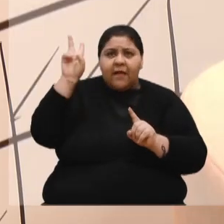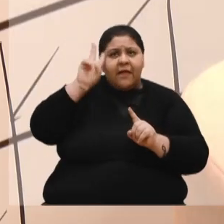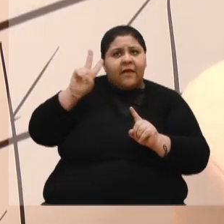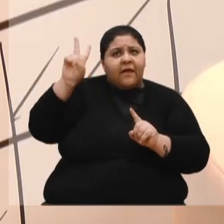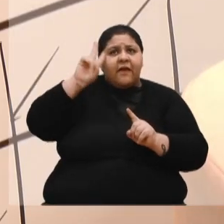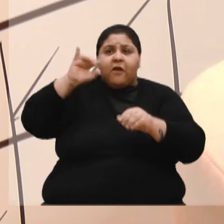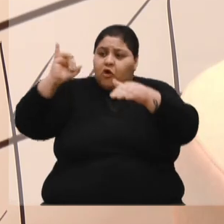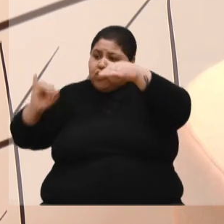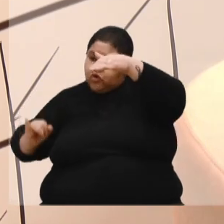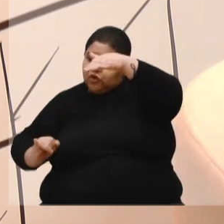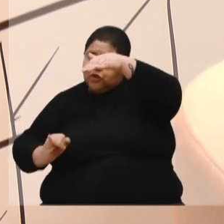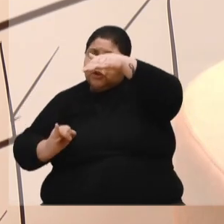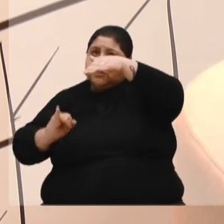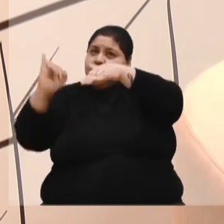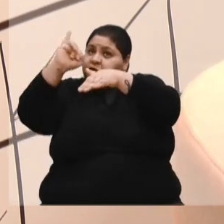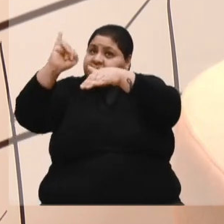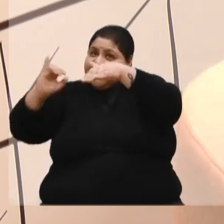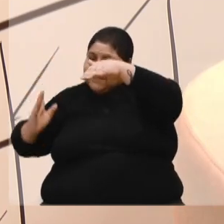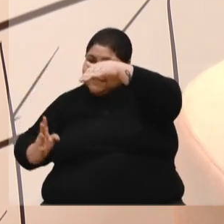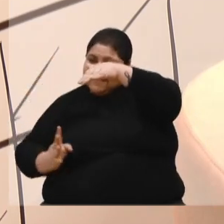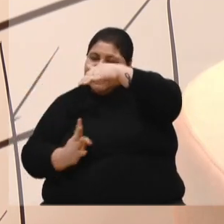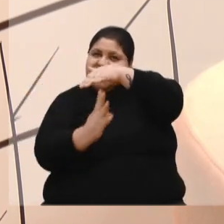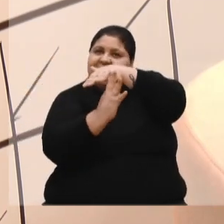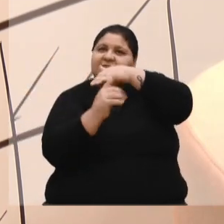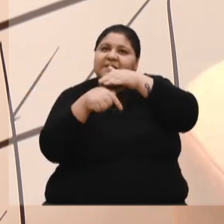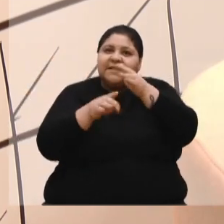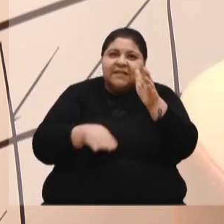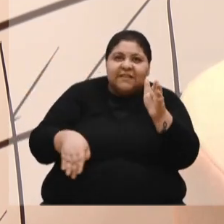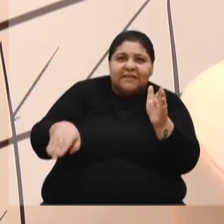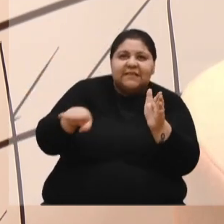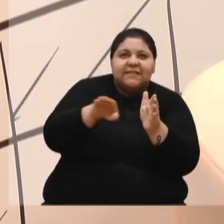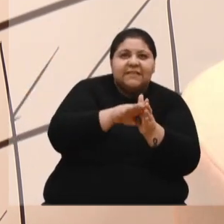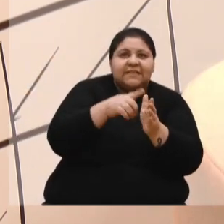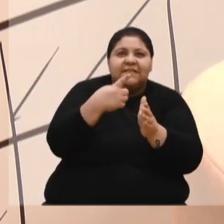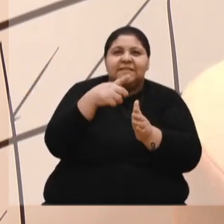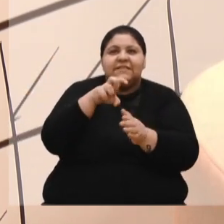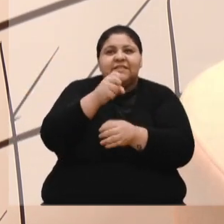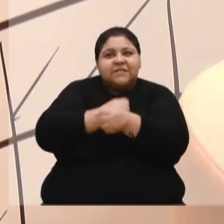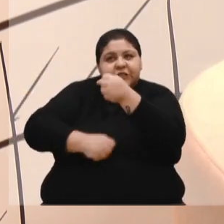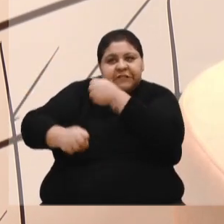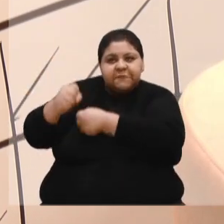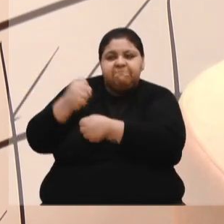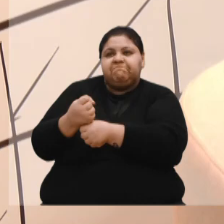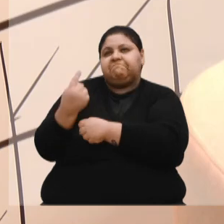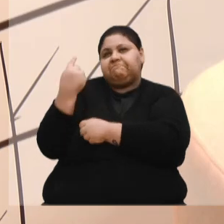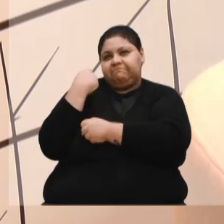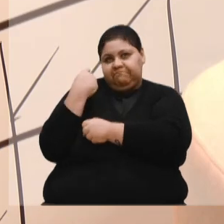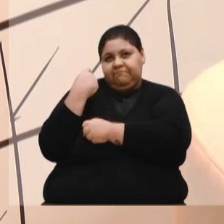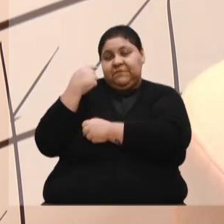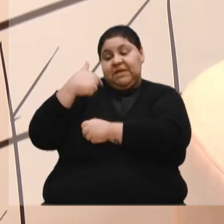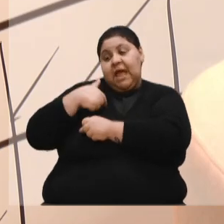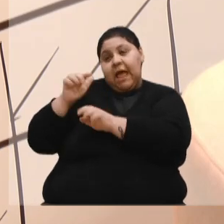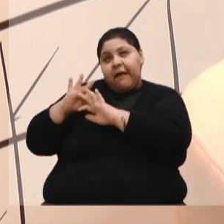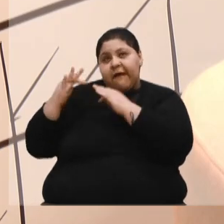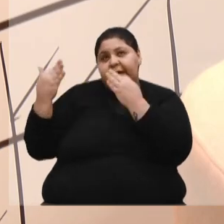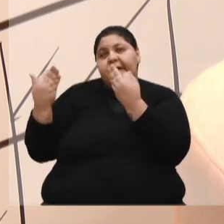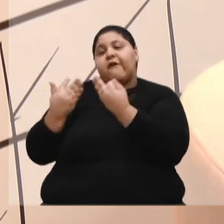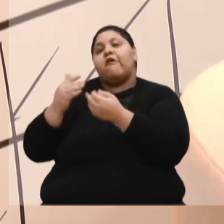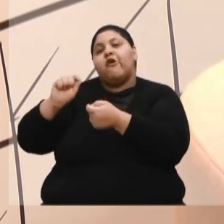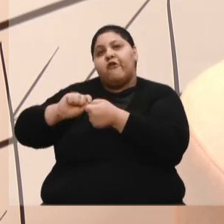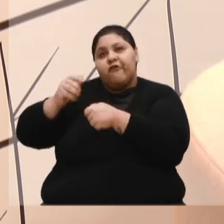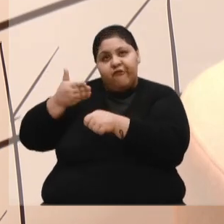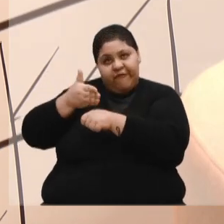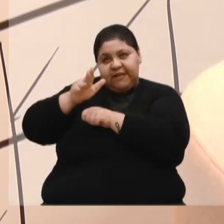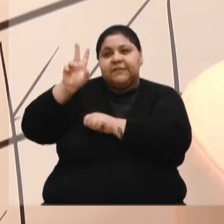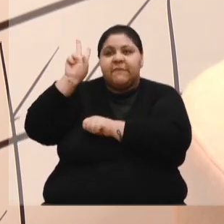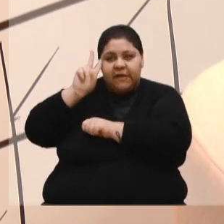é a história dos imigrantes italianos que aqui chegaram há 150 anos. A minha família